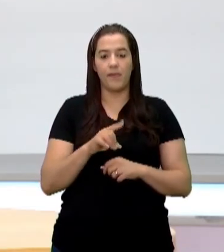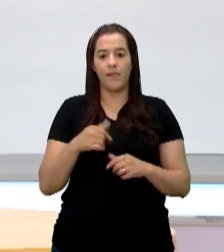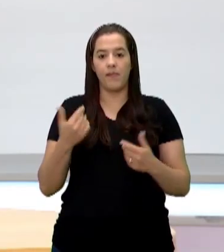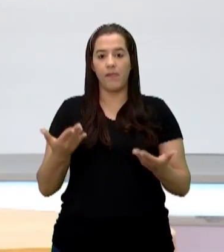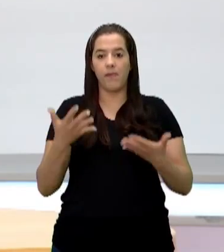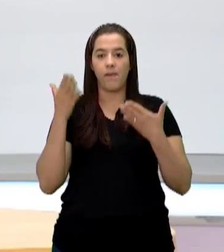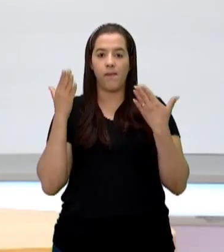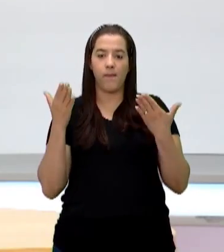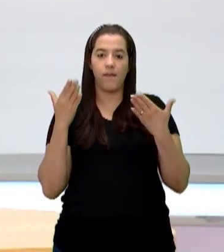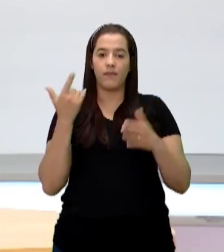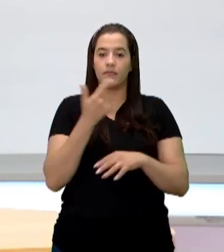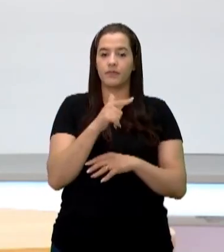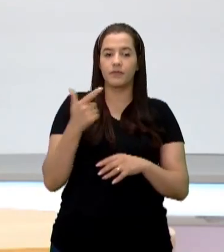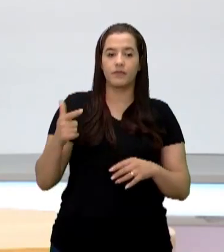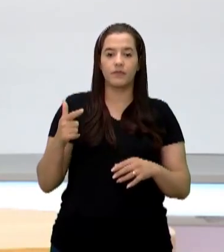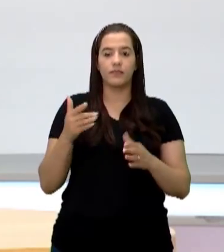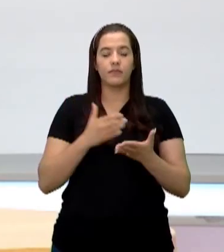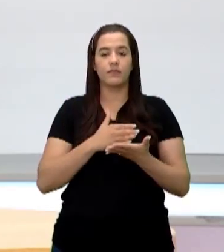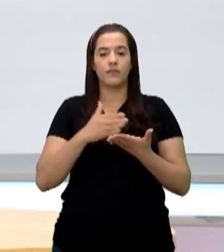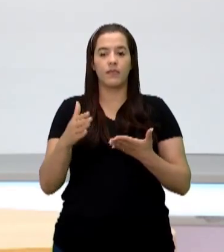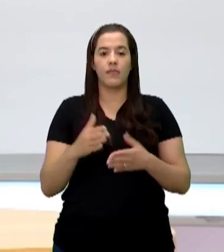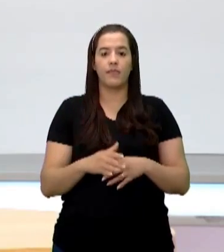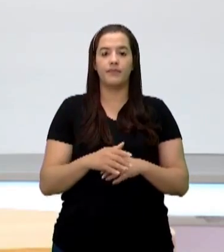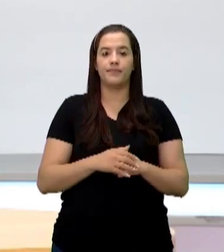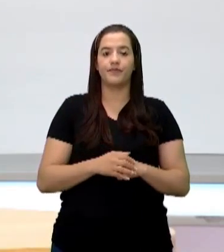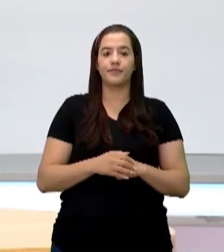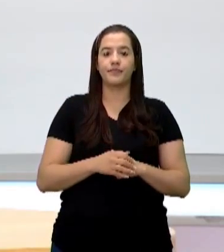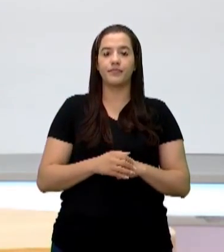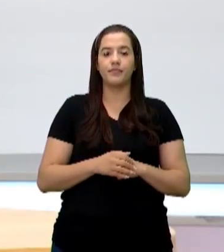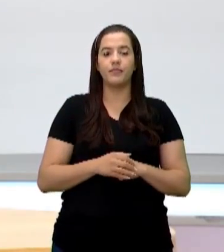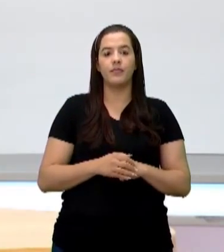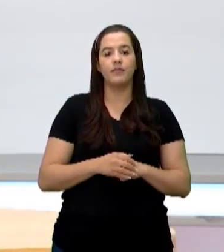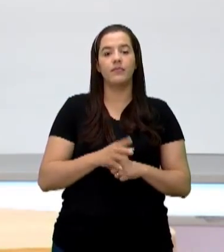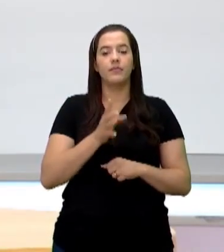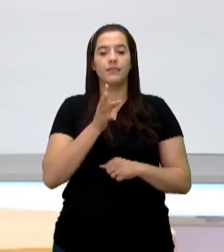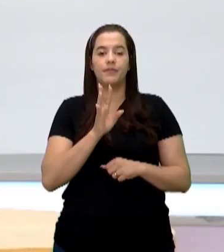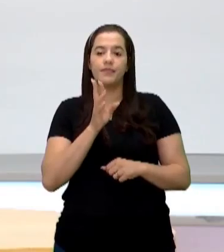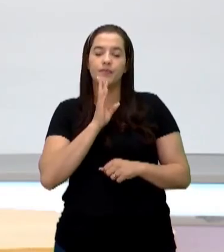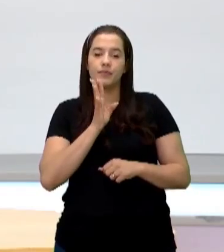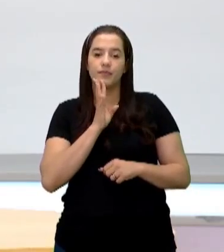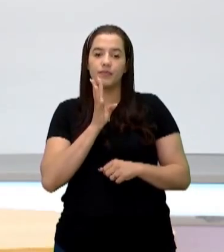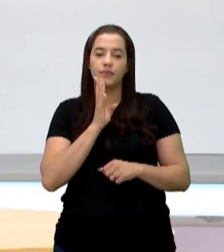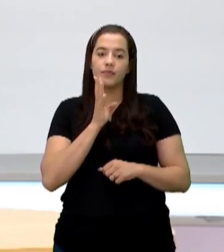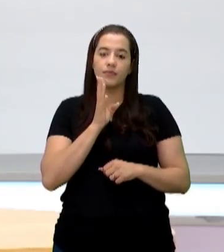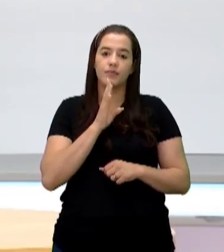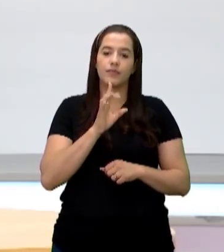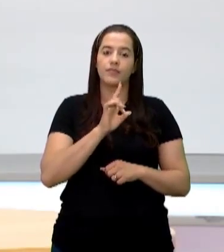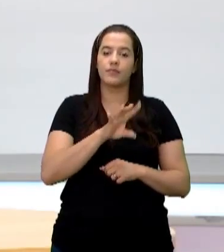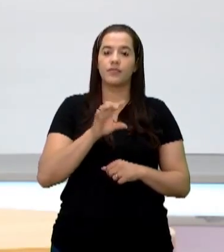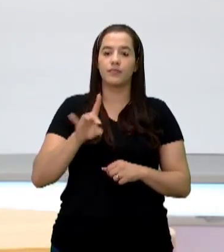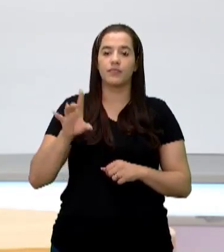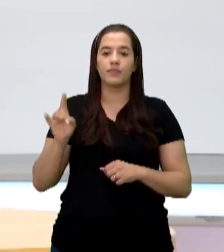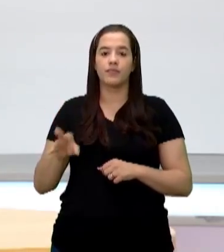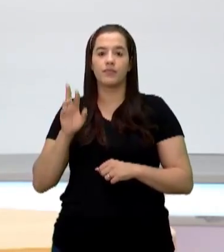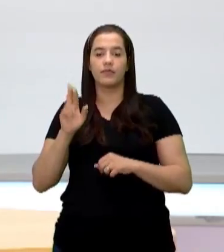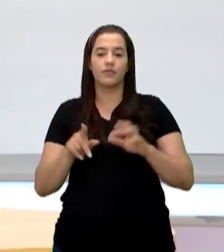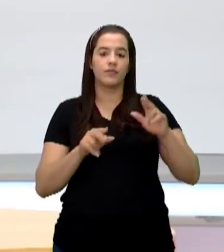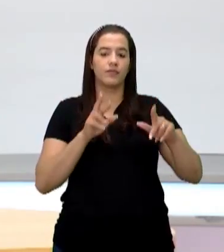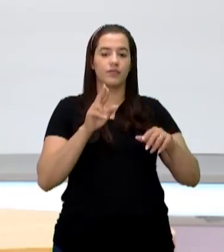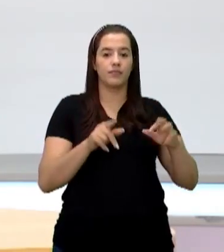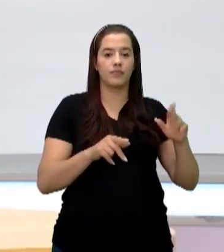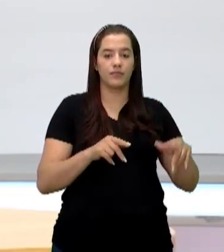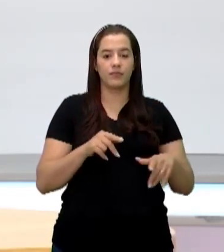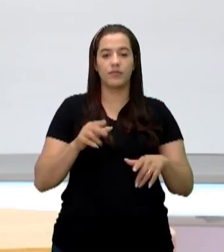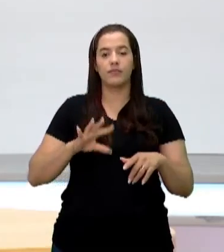não dar confusão. Nós vamos começar com o reconhecer diferentes formas